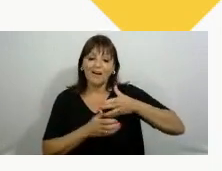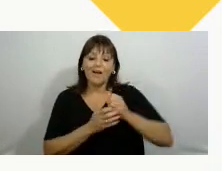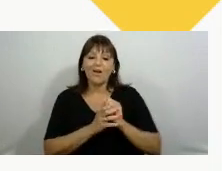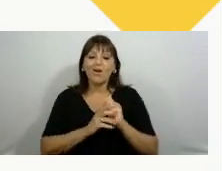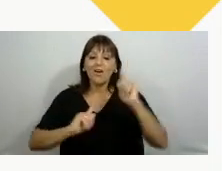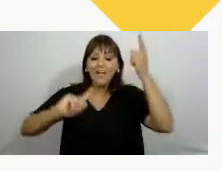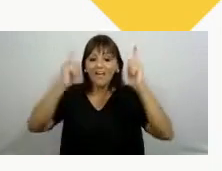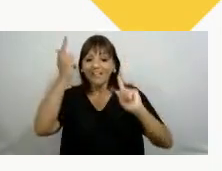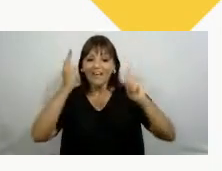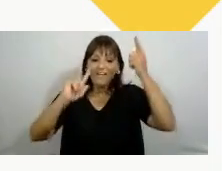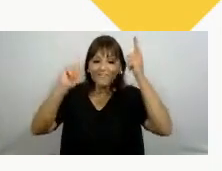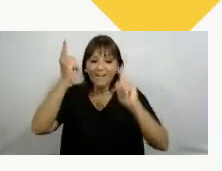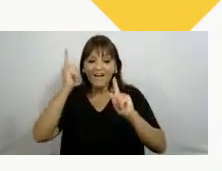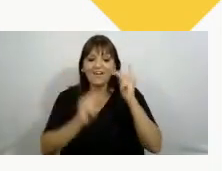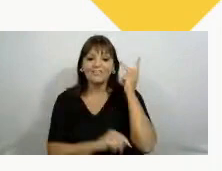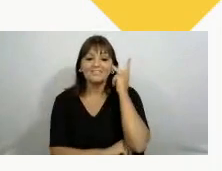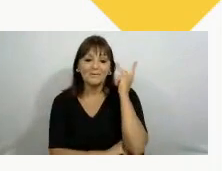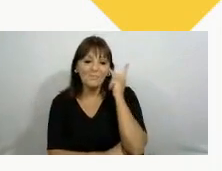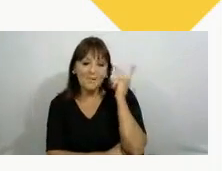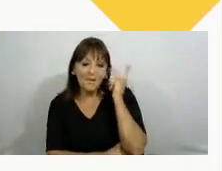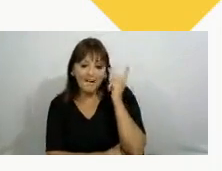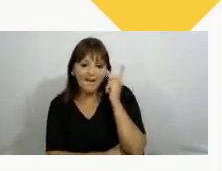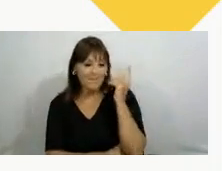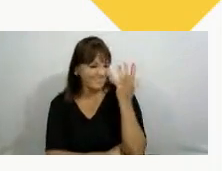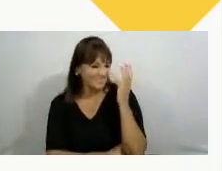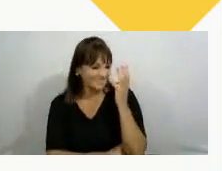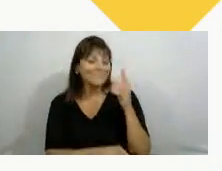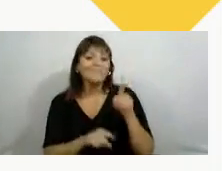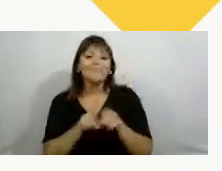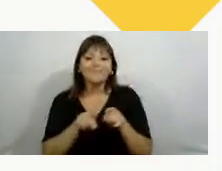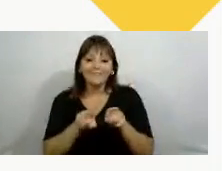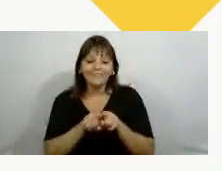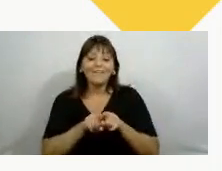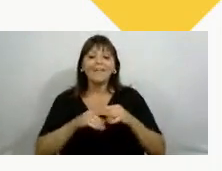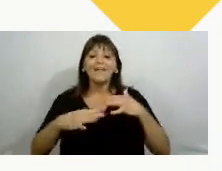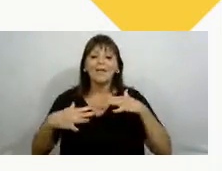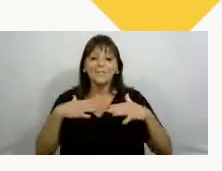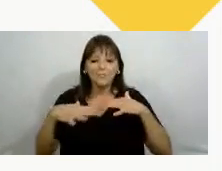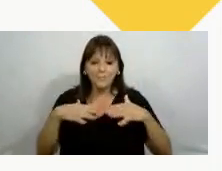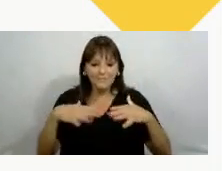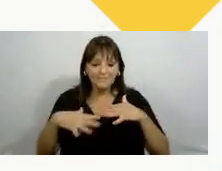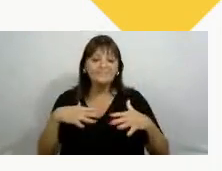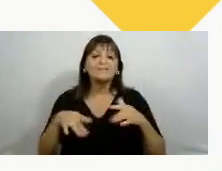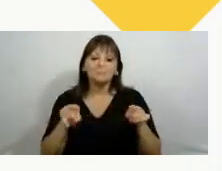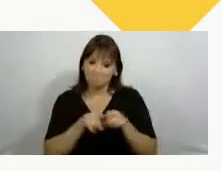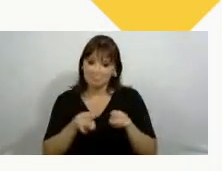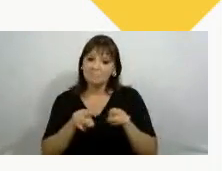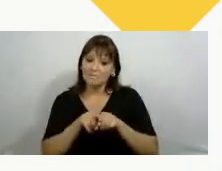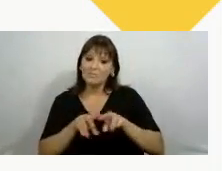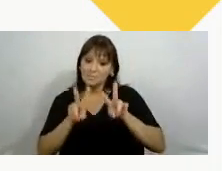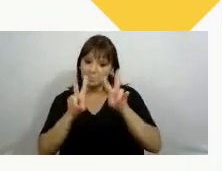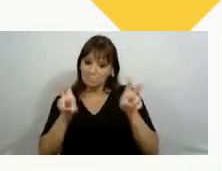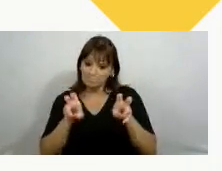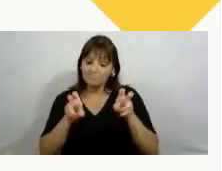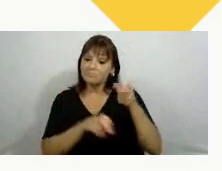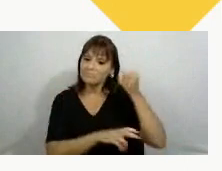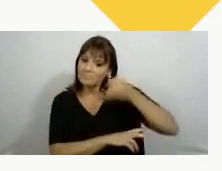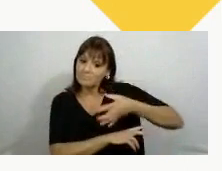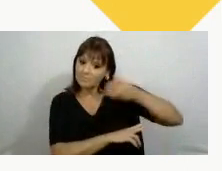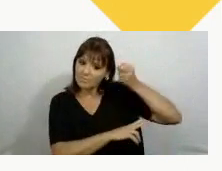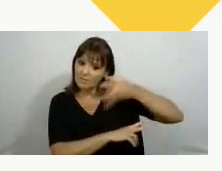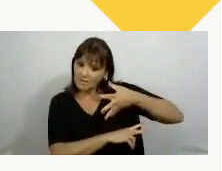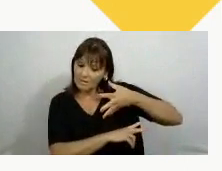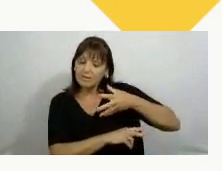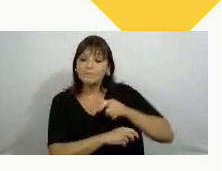estão tendo também toda essa movimentação. Lembrando que a audiodescrição ela é um trabalho ali para quem for ouvir